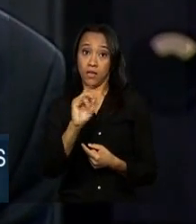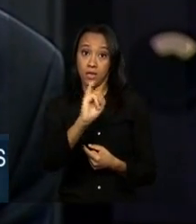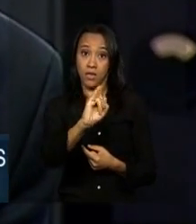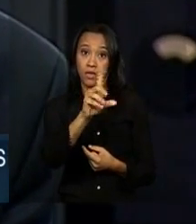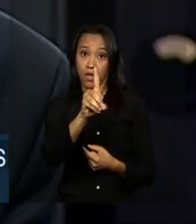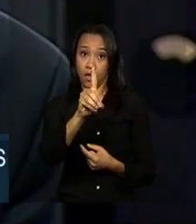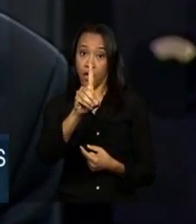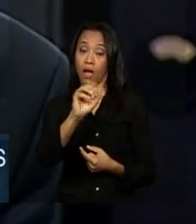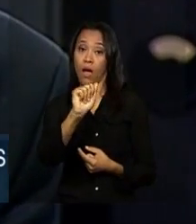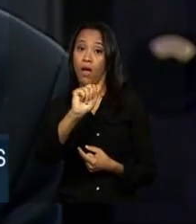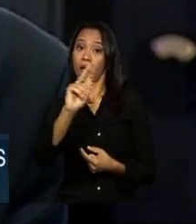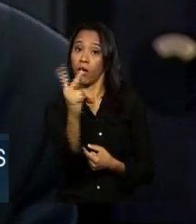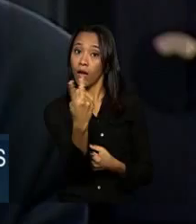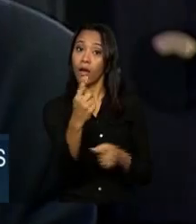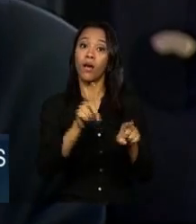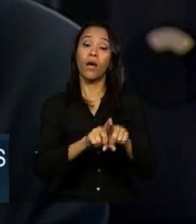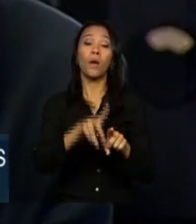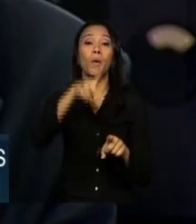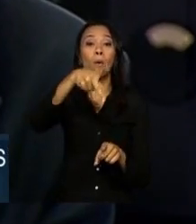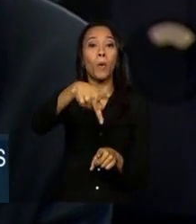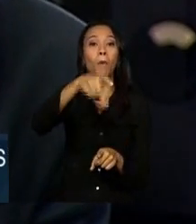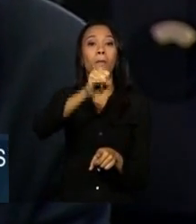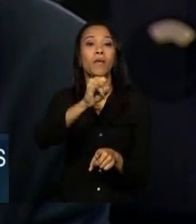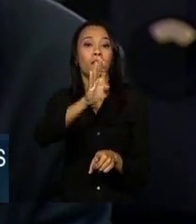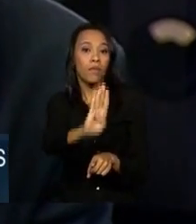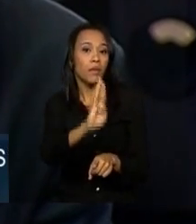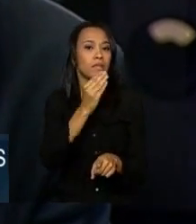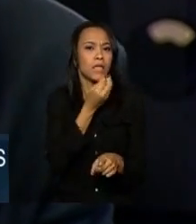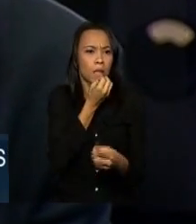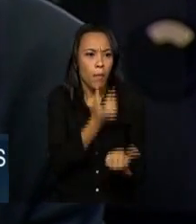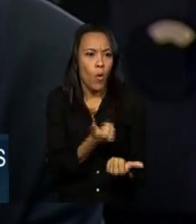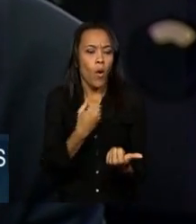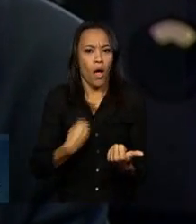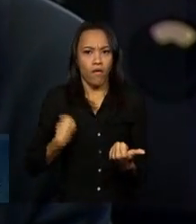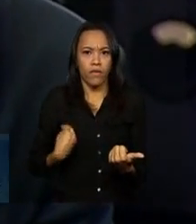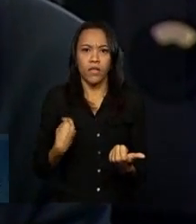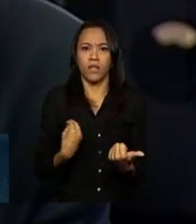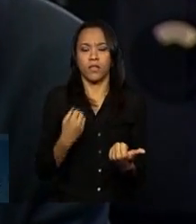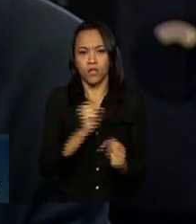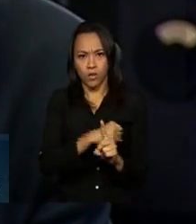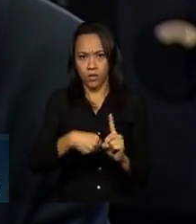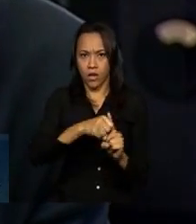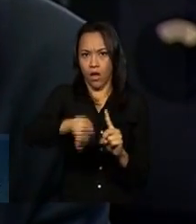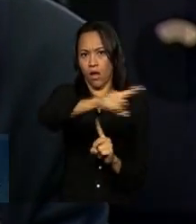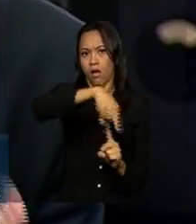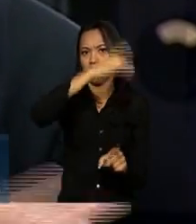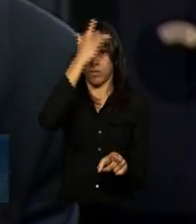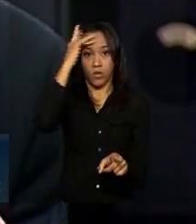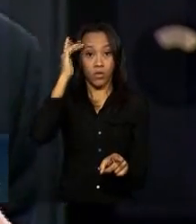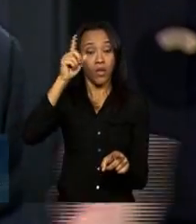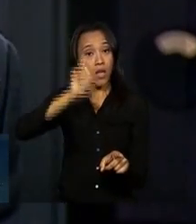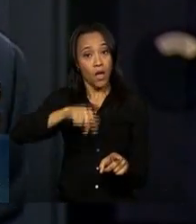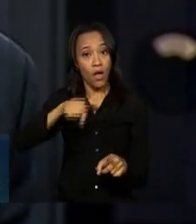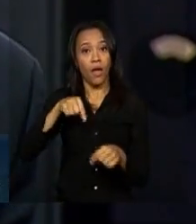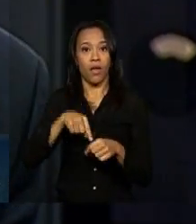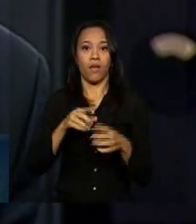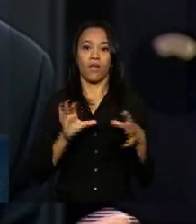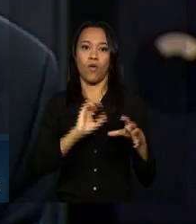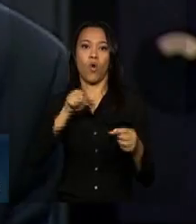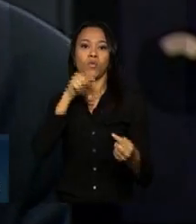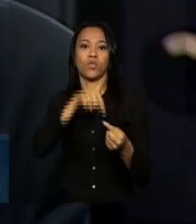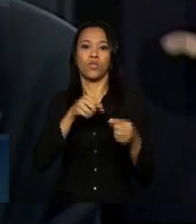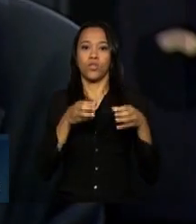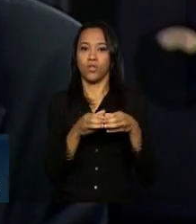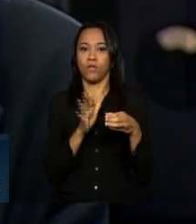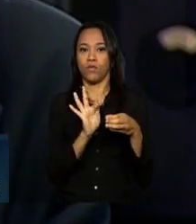propiciar projetos e emprego ele também tem que mudar a condição social que é um dos fatores que o fundo aqui os Fundos aqui tem como objetivo